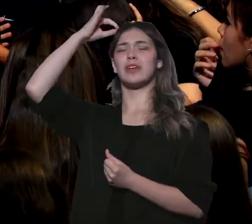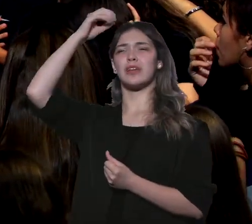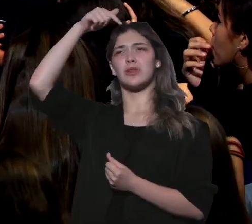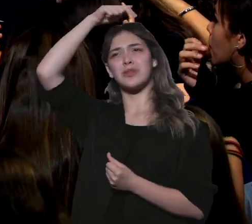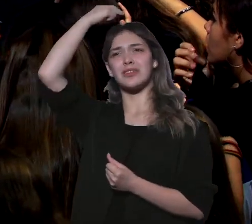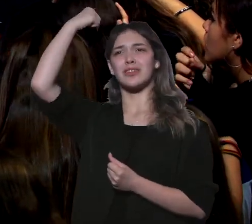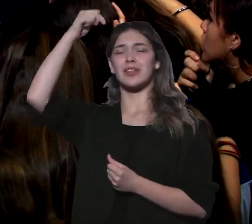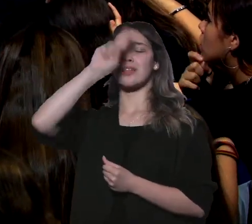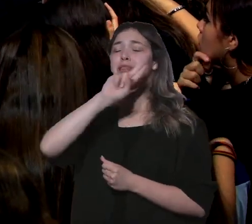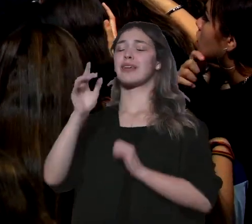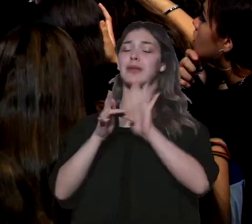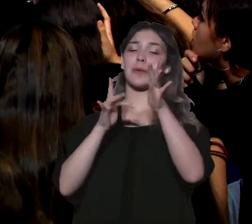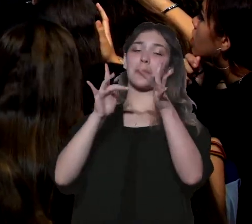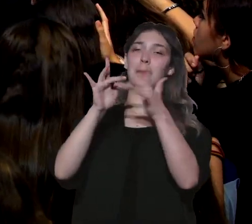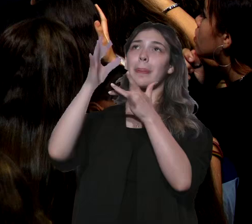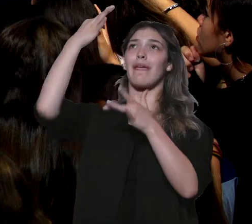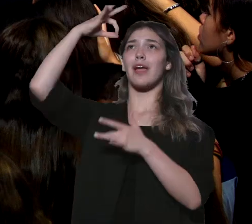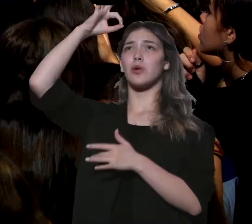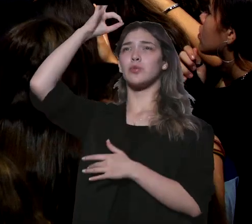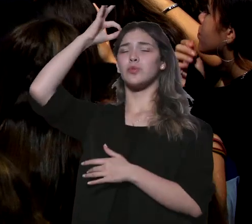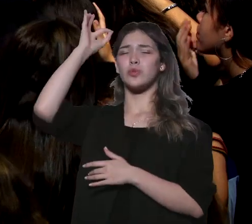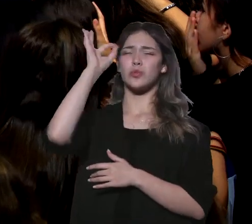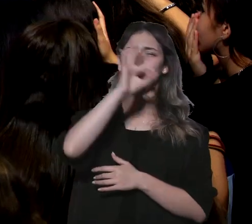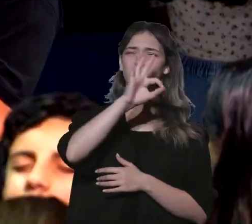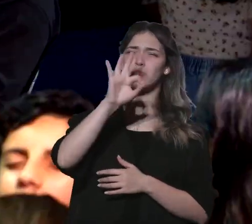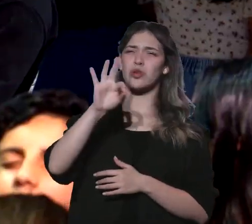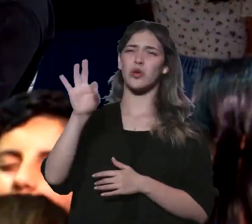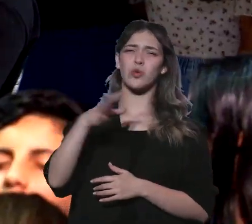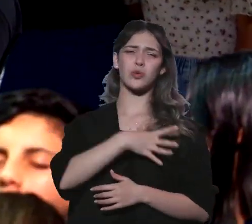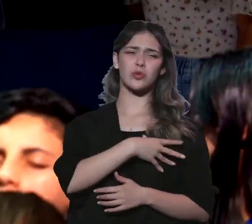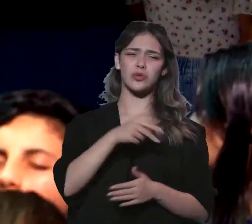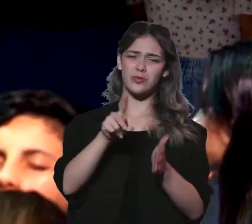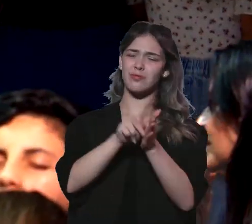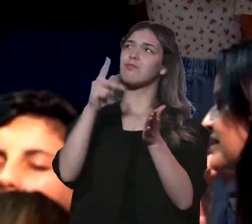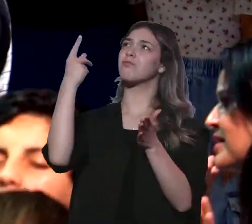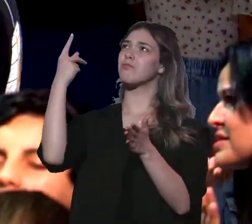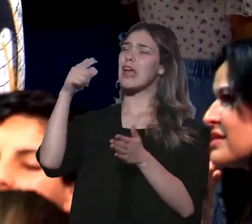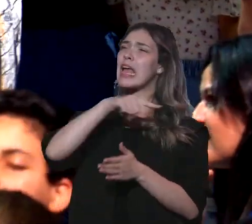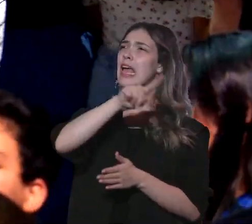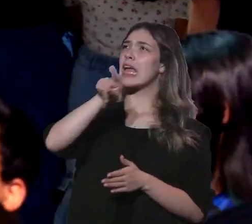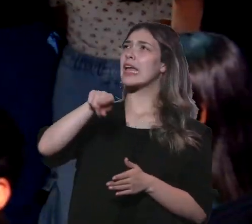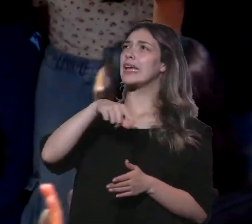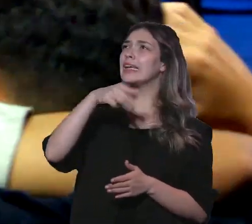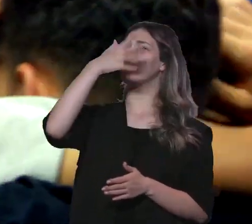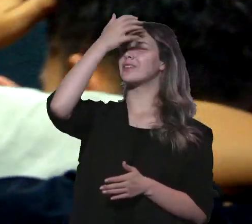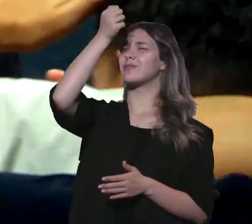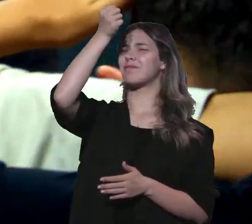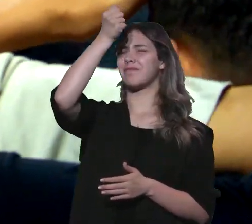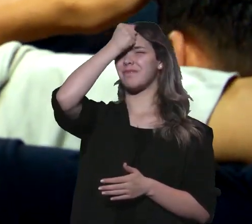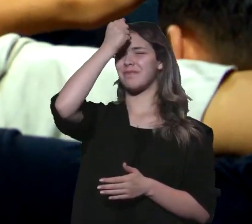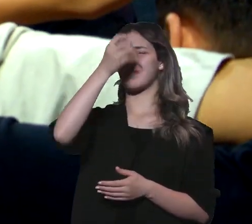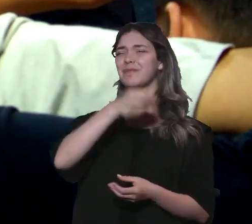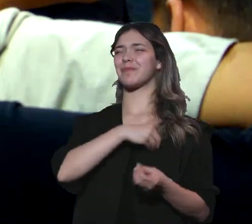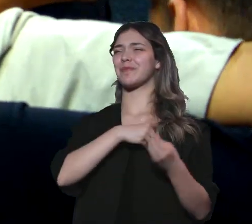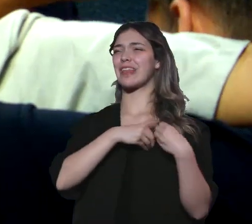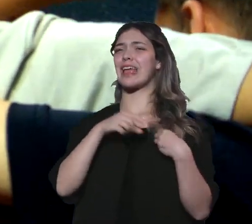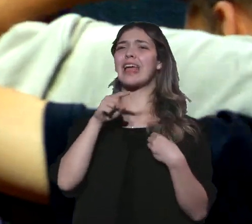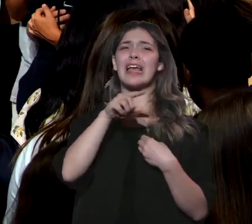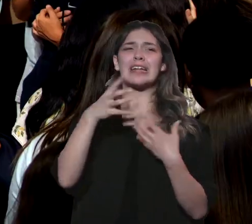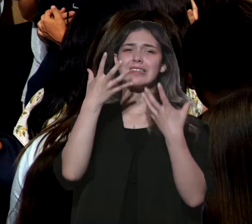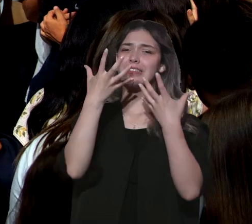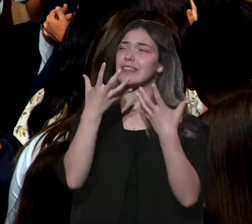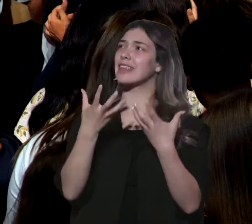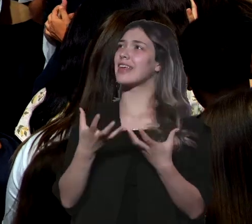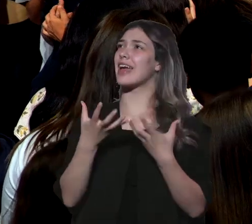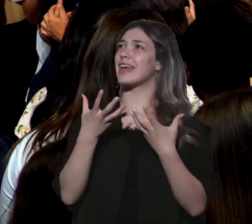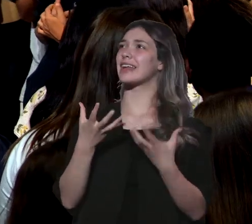Jesus. Espírito Santo habita nos seus filhos. Eles se arrependem dos seus pecados. Eles querem uma vida nova. E eu